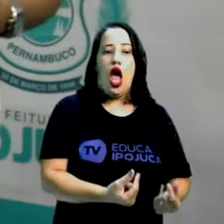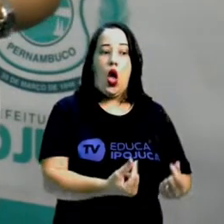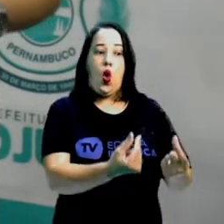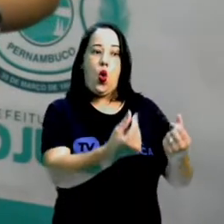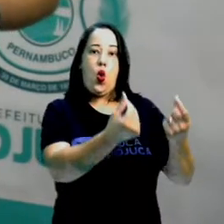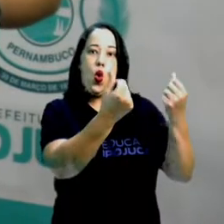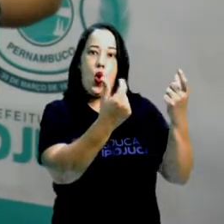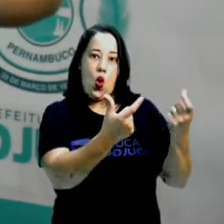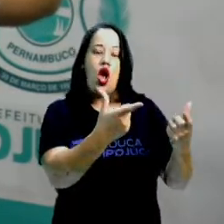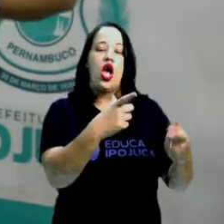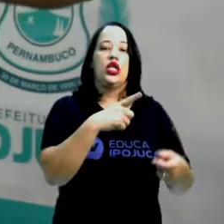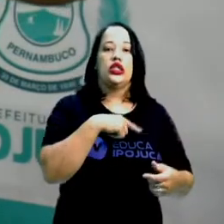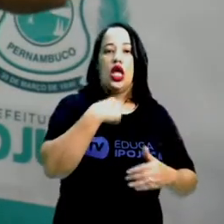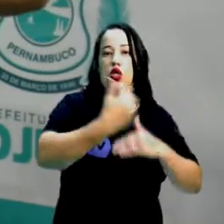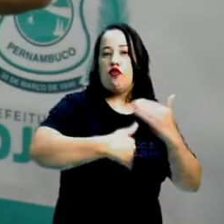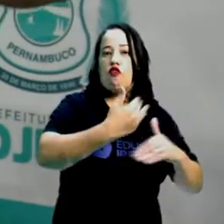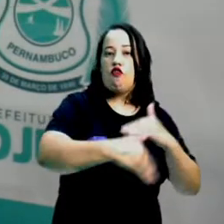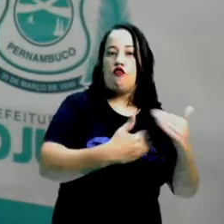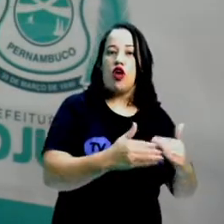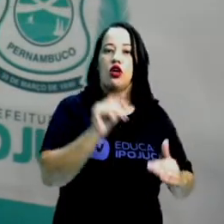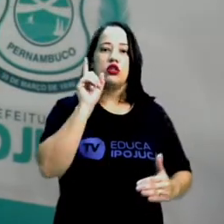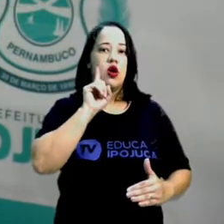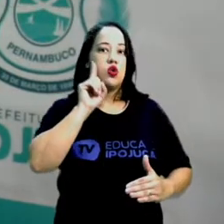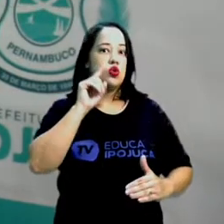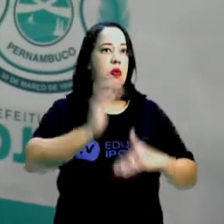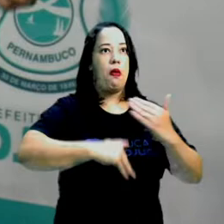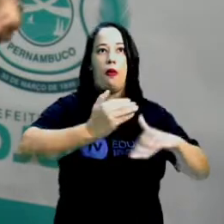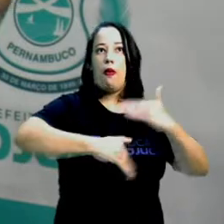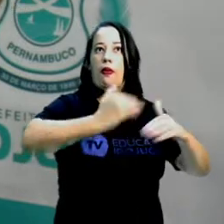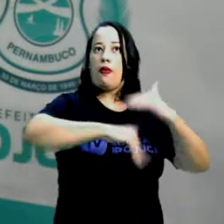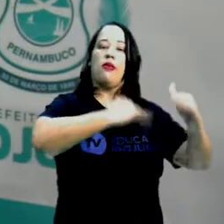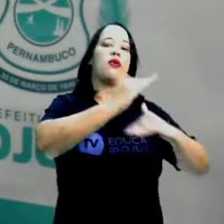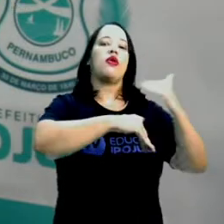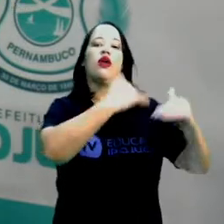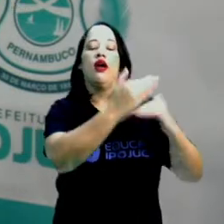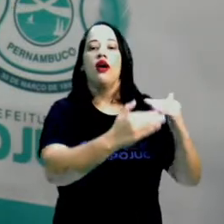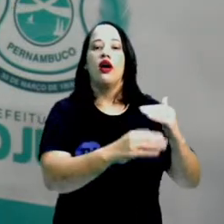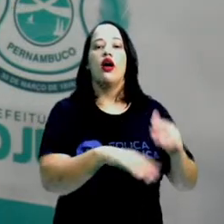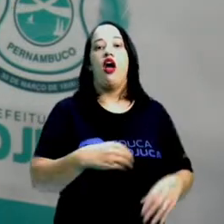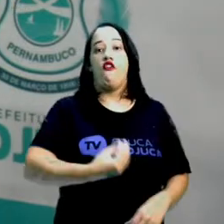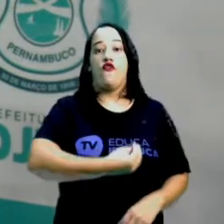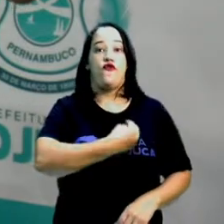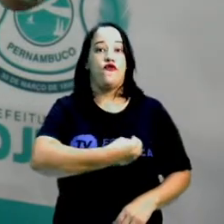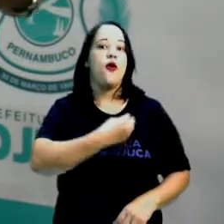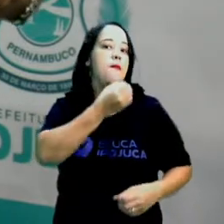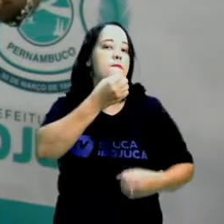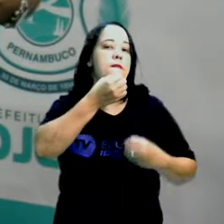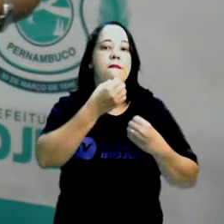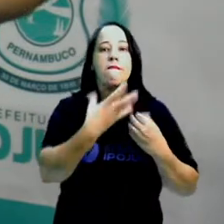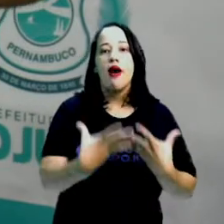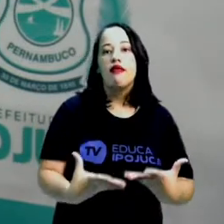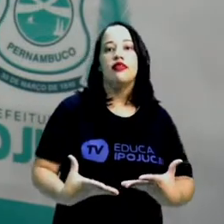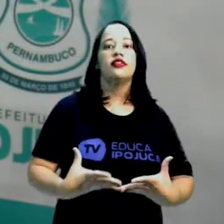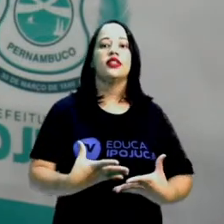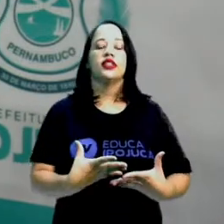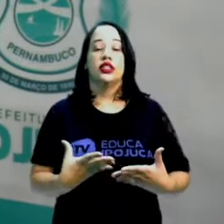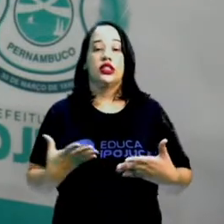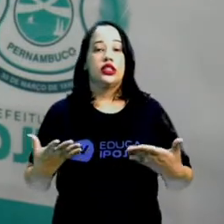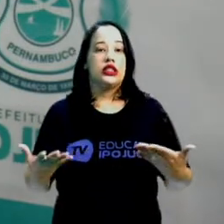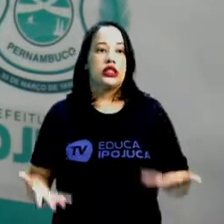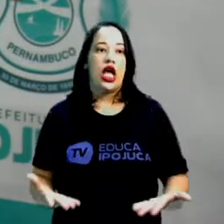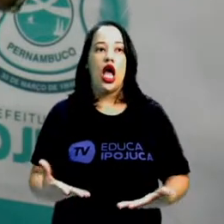esse uma ideia de que os Estados Unidos e a crescer indefinidamente à Vida lá era maravilhosa